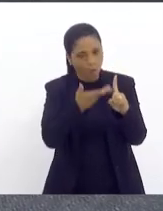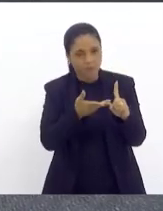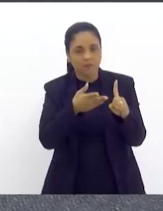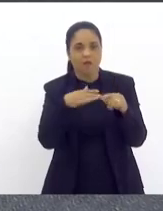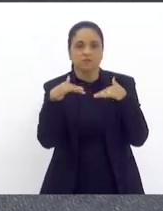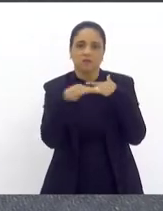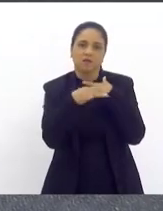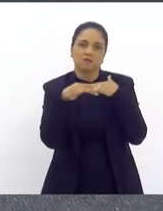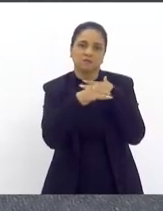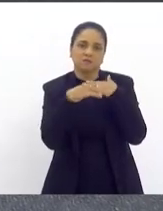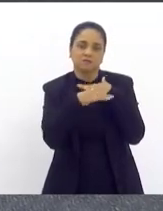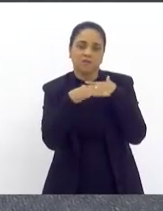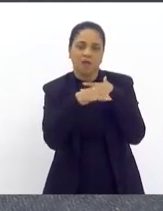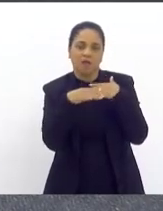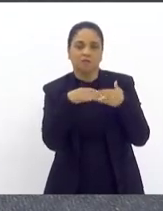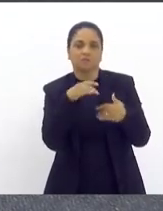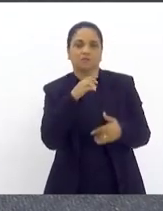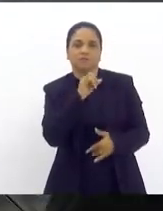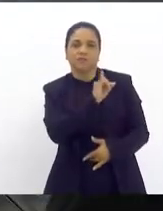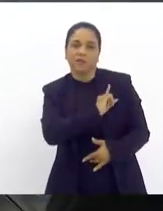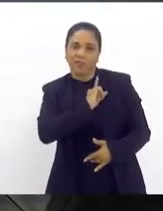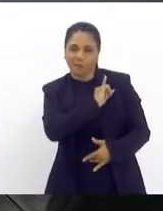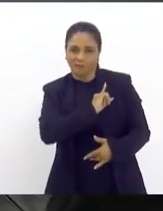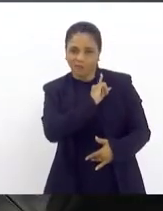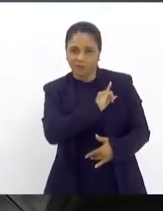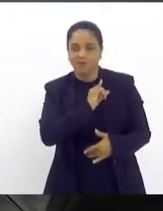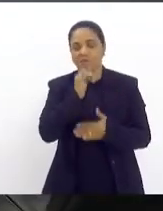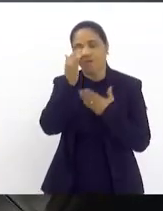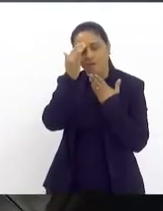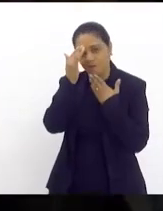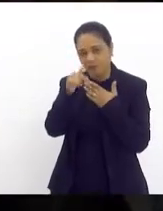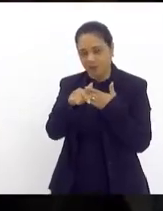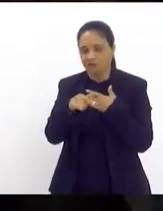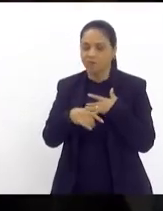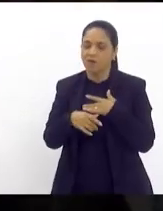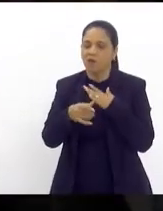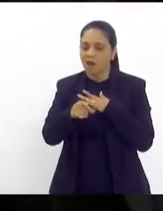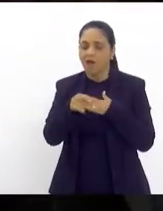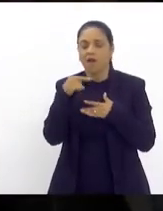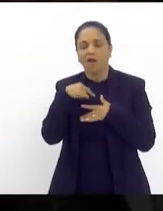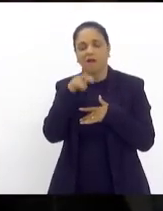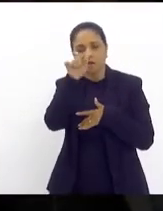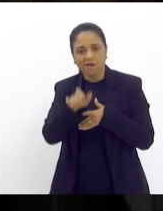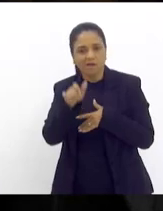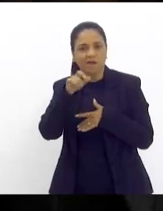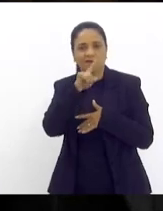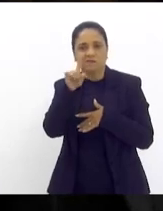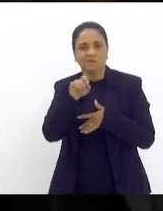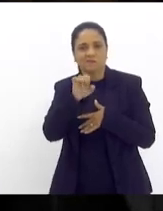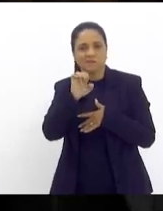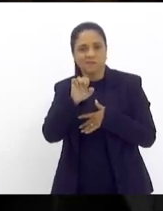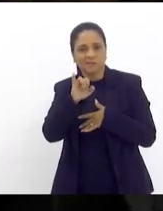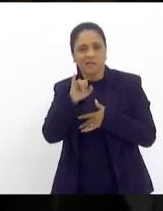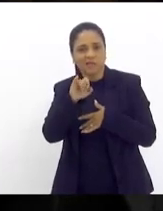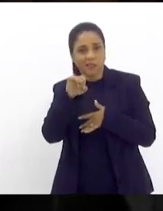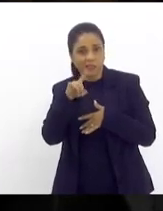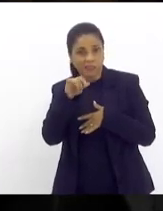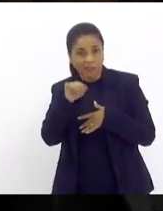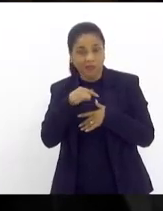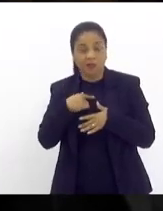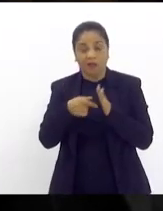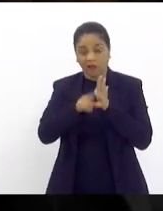mais um pouquinho antes de falar besteira Obrigado Opa deputado mas é assim o deputado Guilherme infelizmente